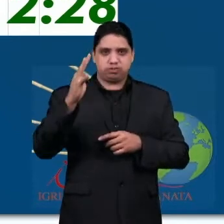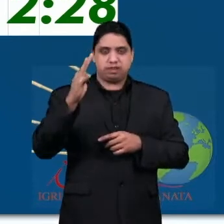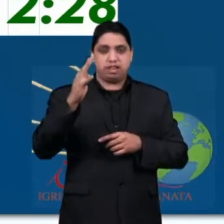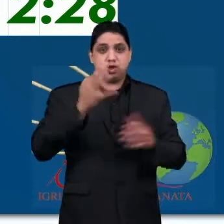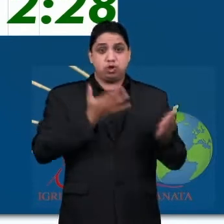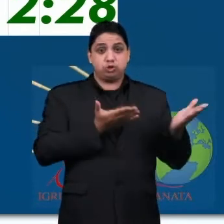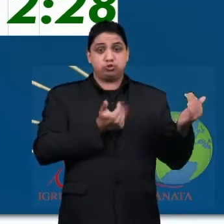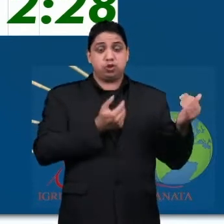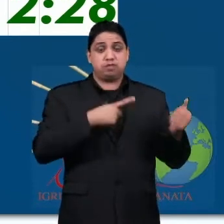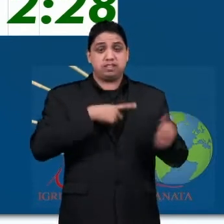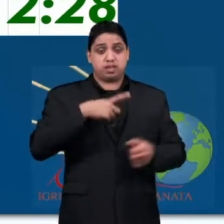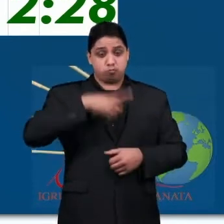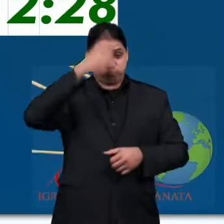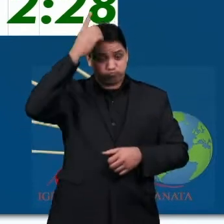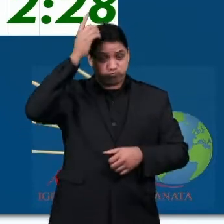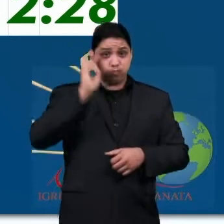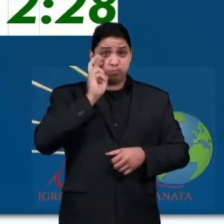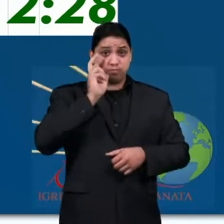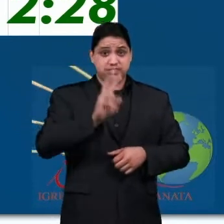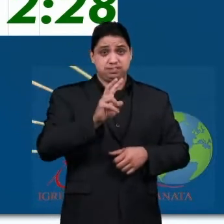mancebos terão visões.